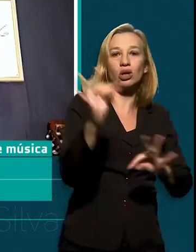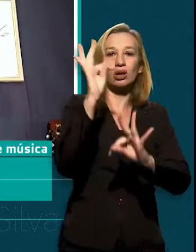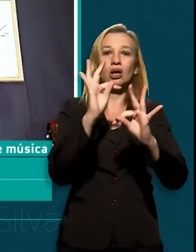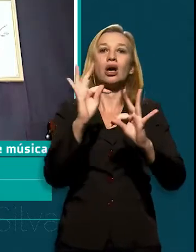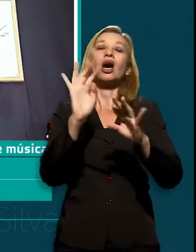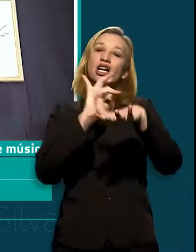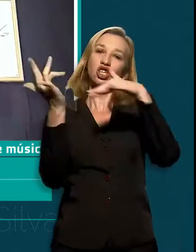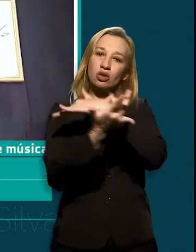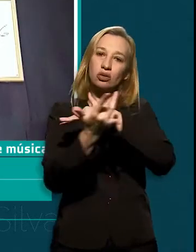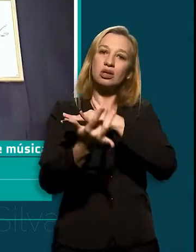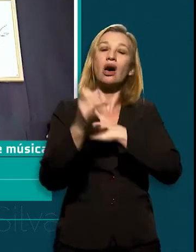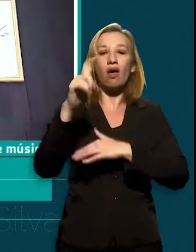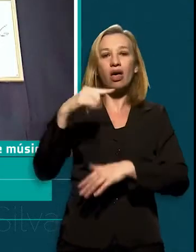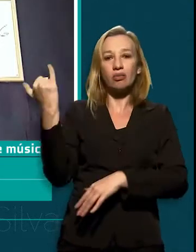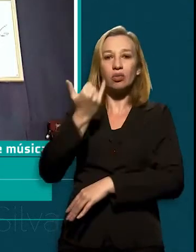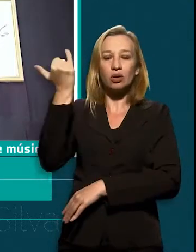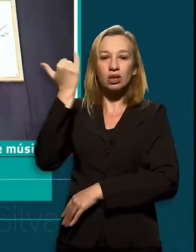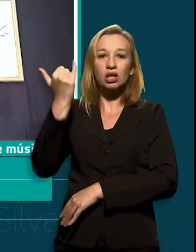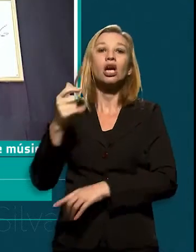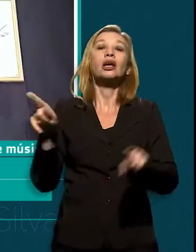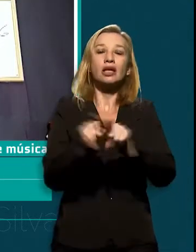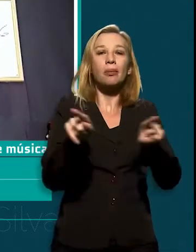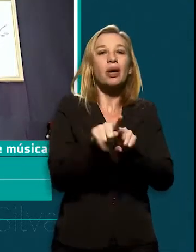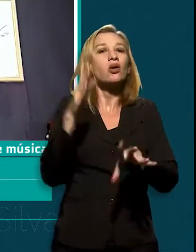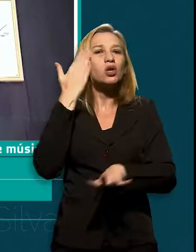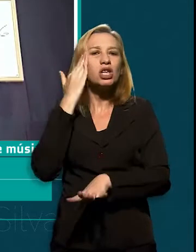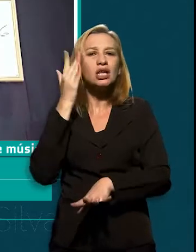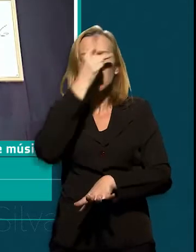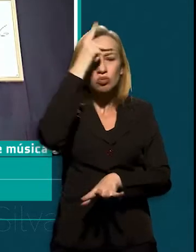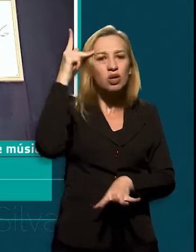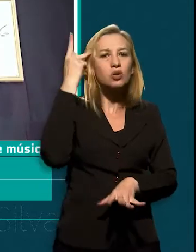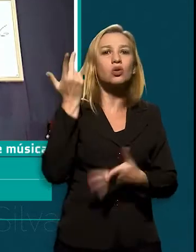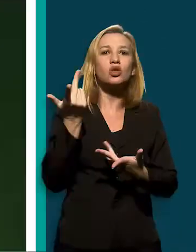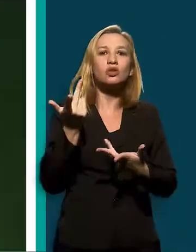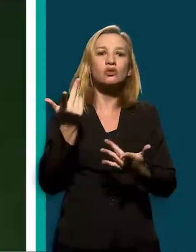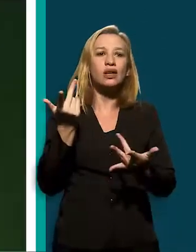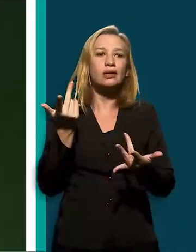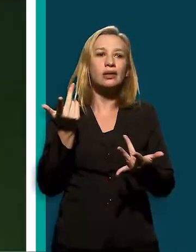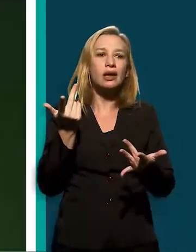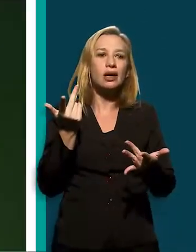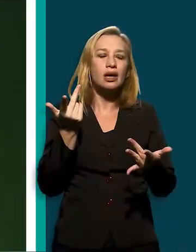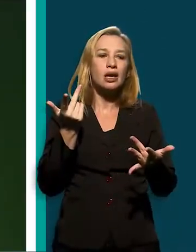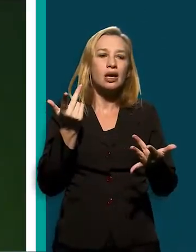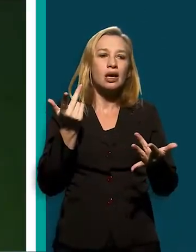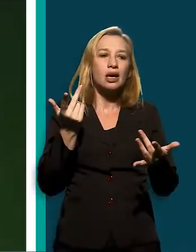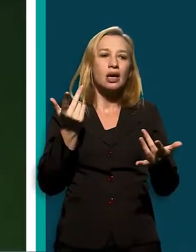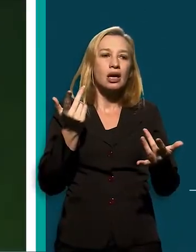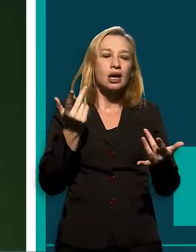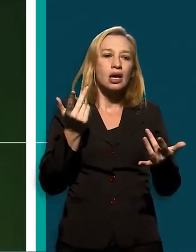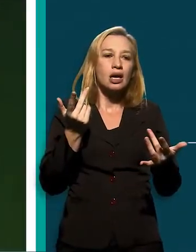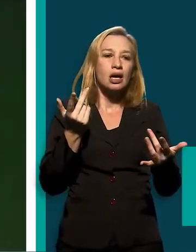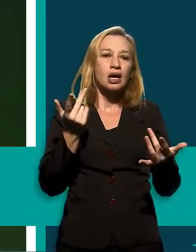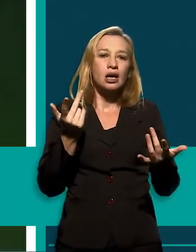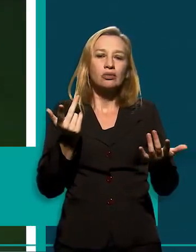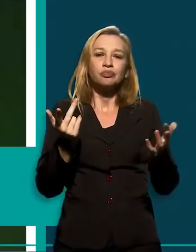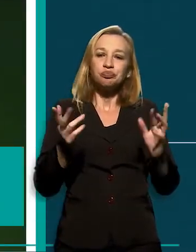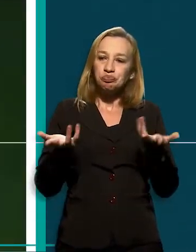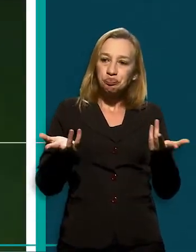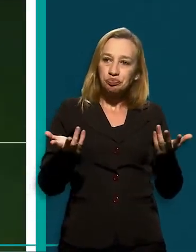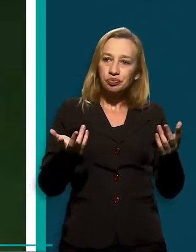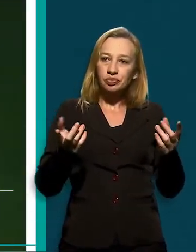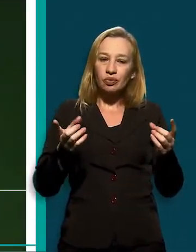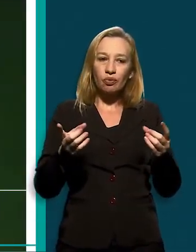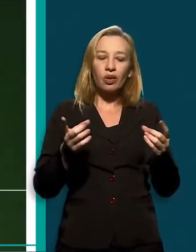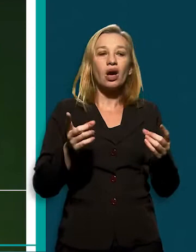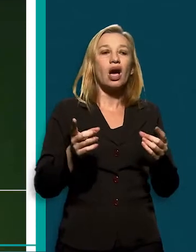redes sociais. Isso é um fato muito grande. E eu entendo também que as pessoas não vão ter relacionamento com a empresa de Oliveira, as pessoas